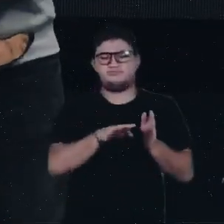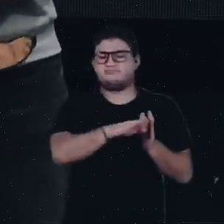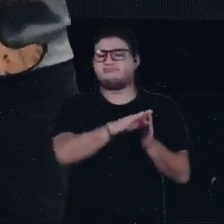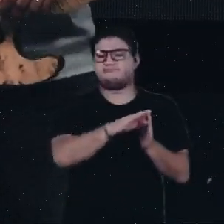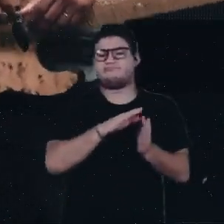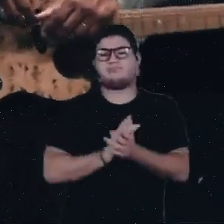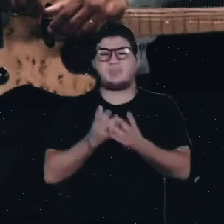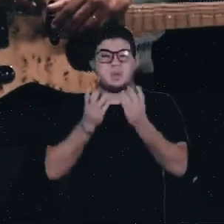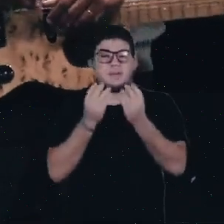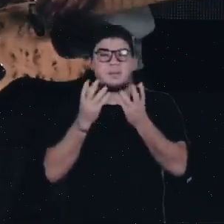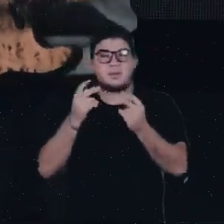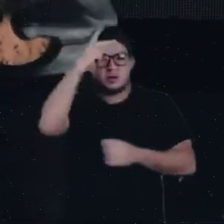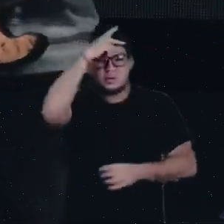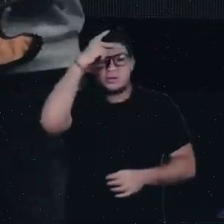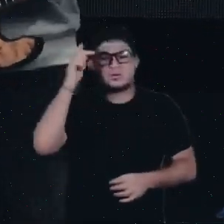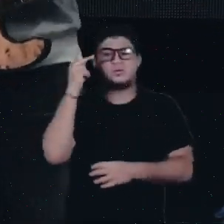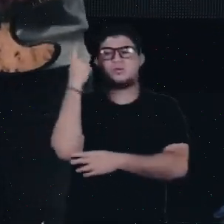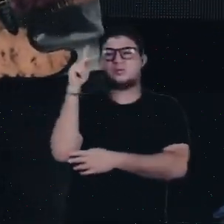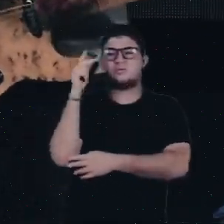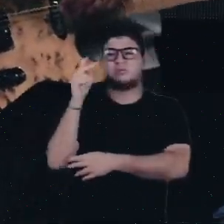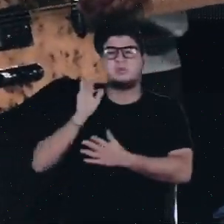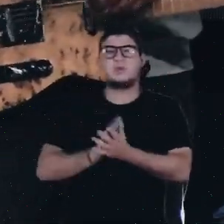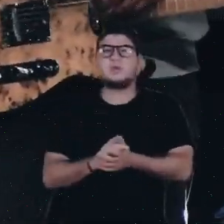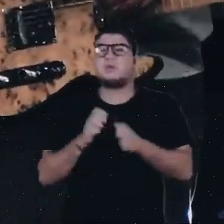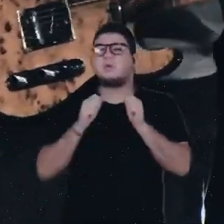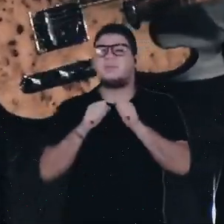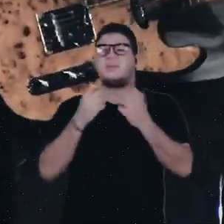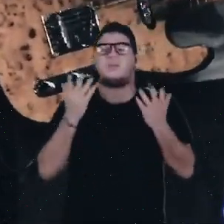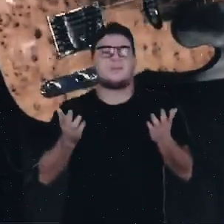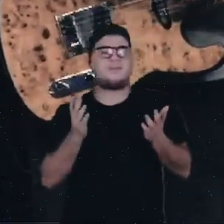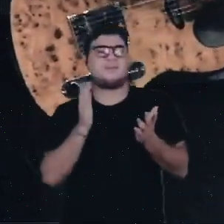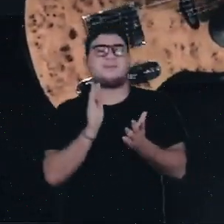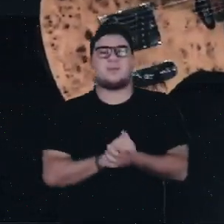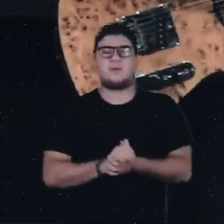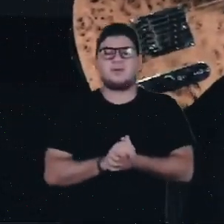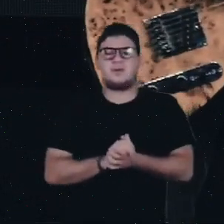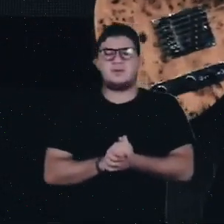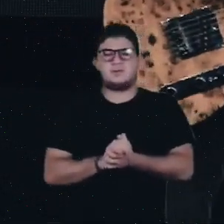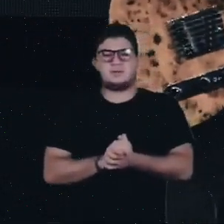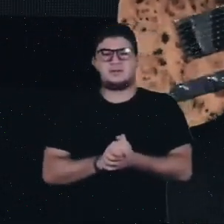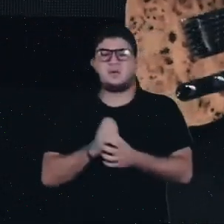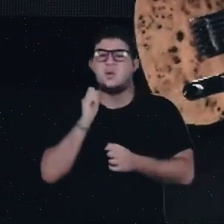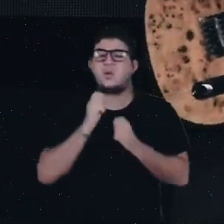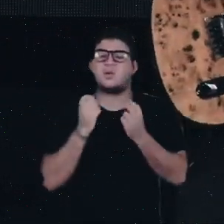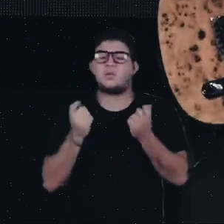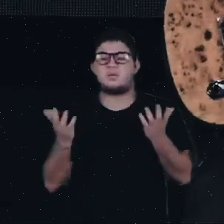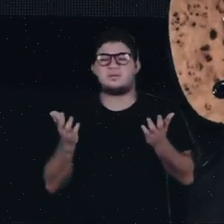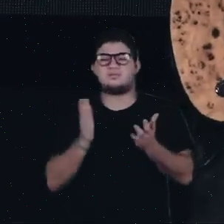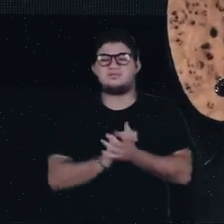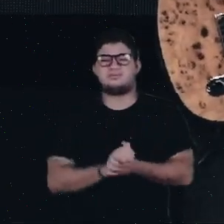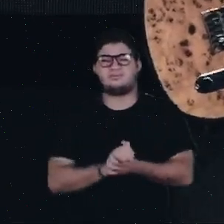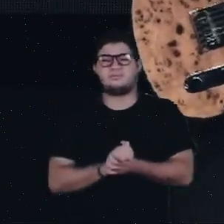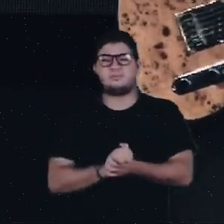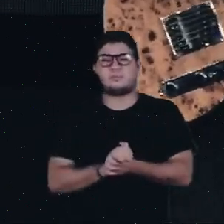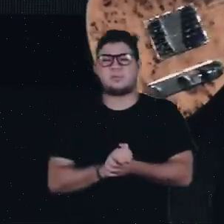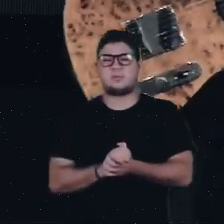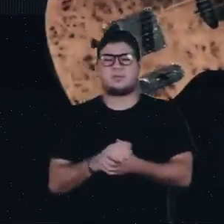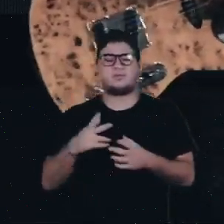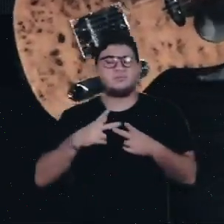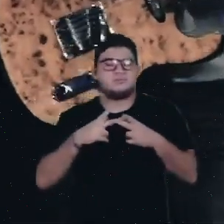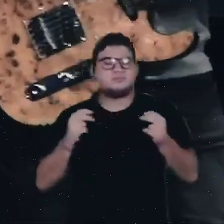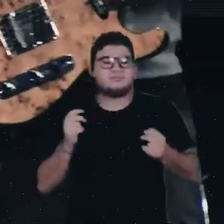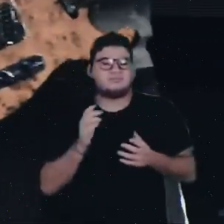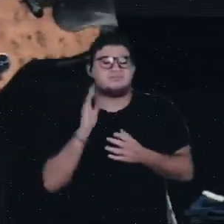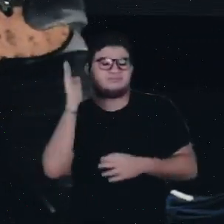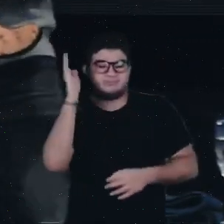Muita gente de Paulista soube, como é que pode roubar o carro do pastor? O pastor dá o carro para pegar as irmãzinhas. Coisas ruins acontecem com